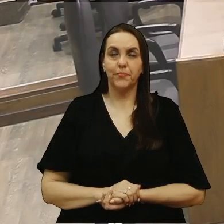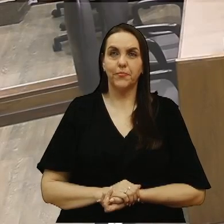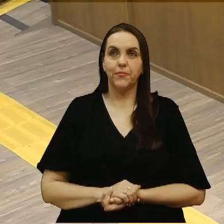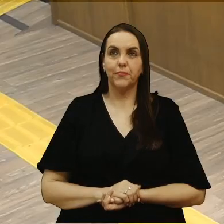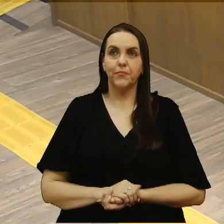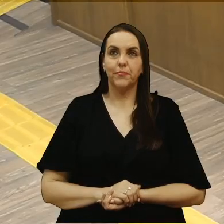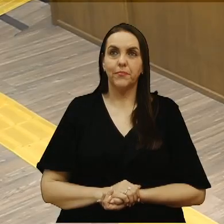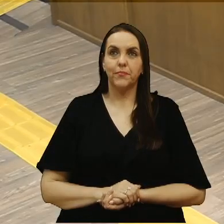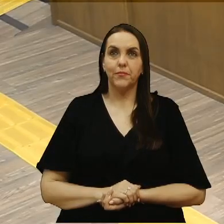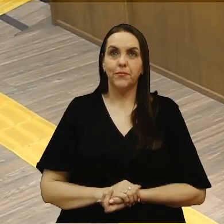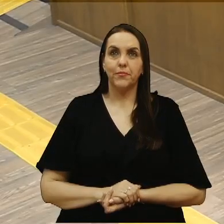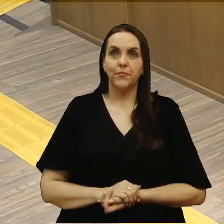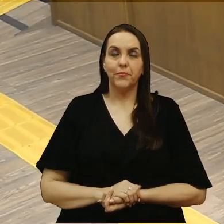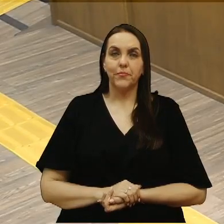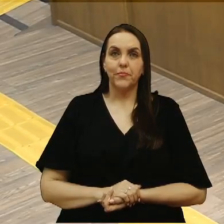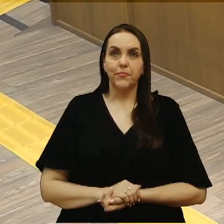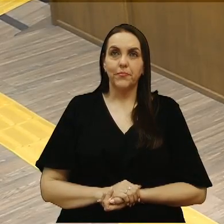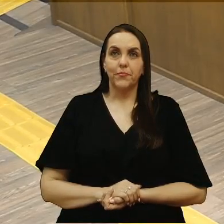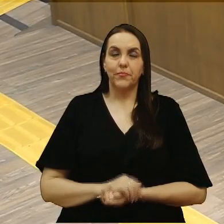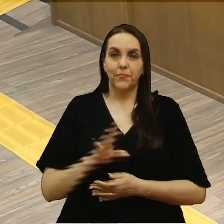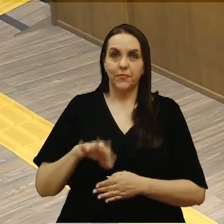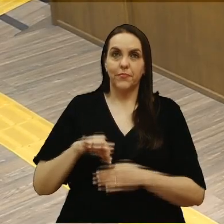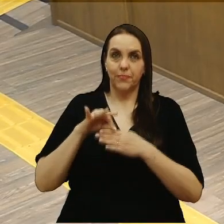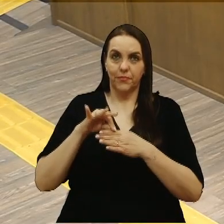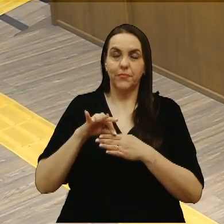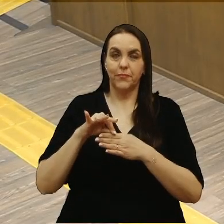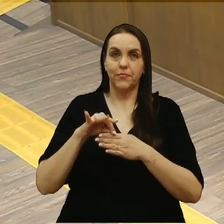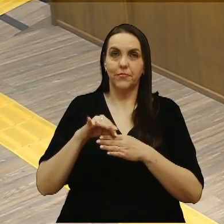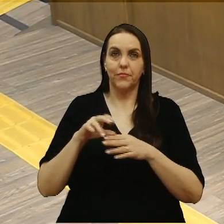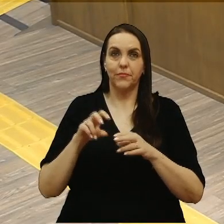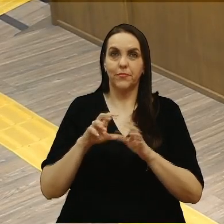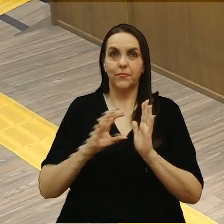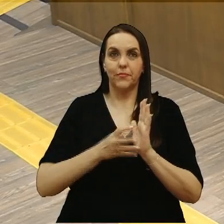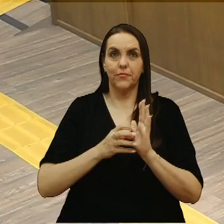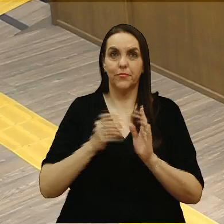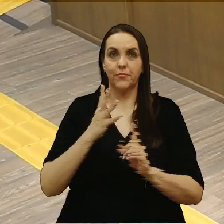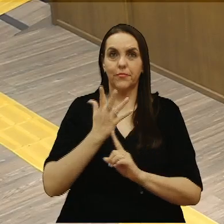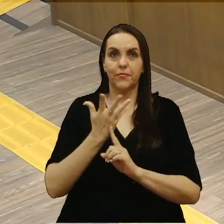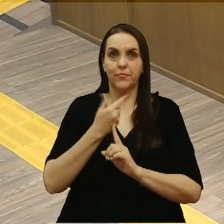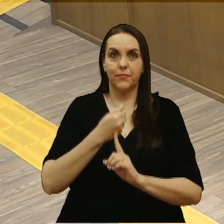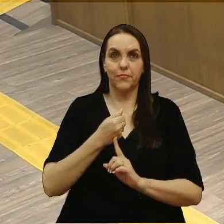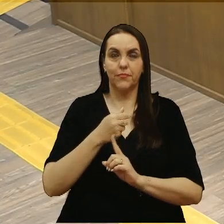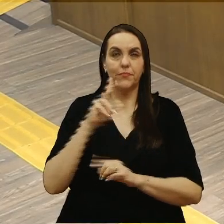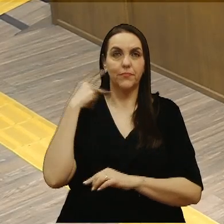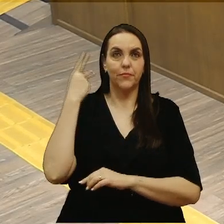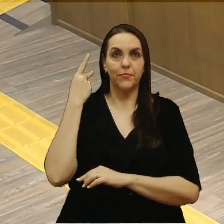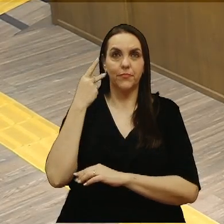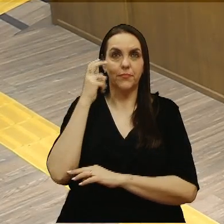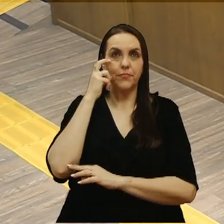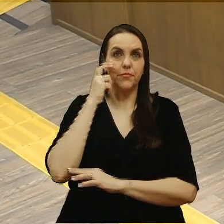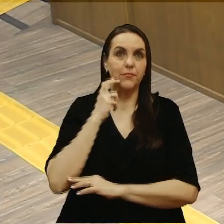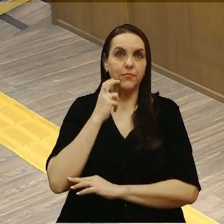Capitão Ramon. Em declaração de líder à bancada do Republicanos, vereador Daniel Santos.